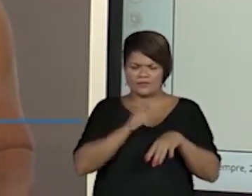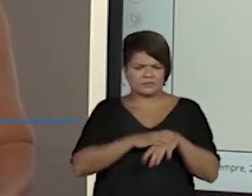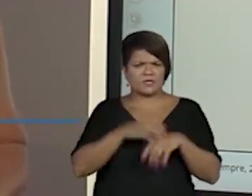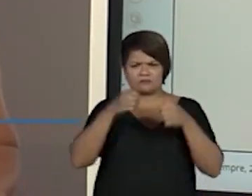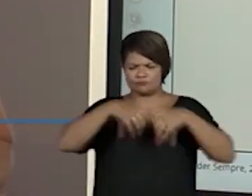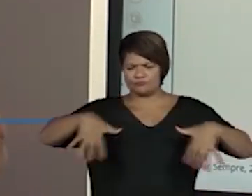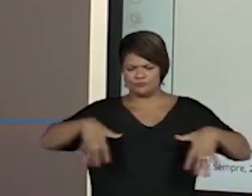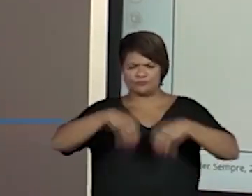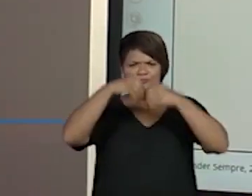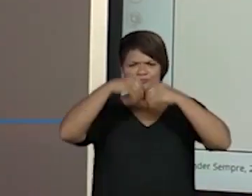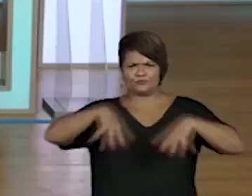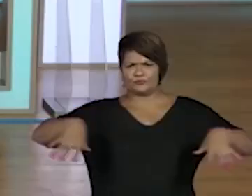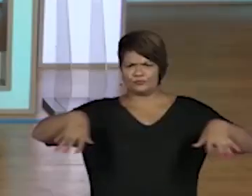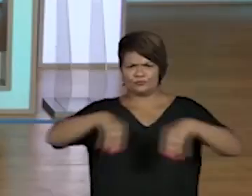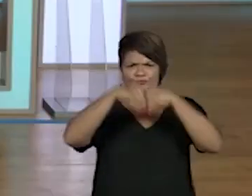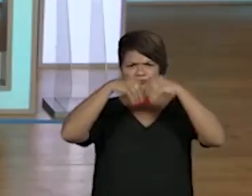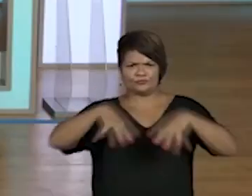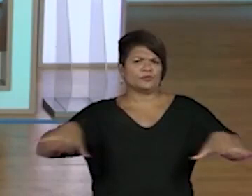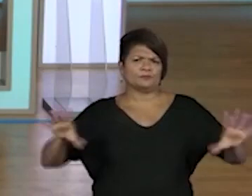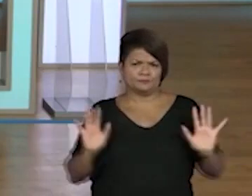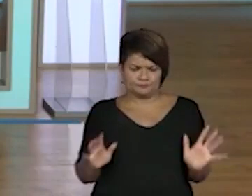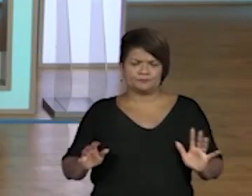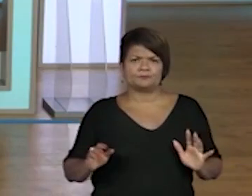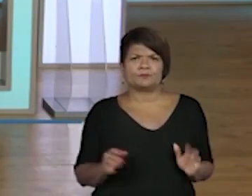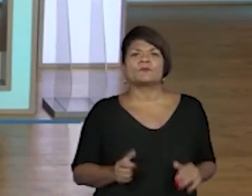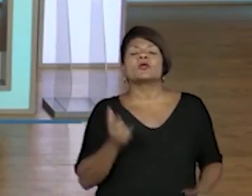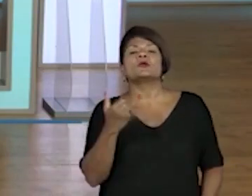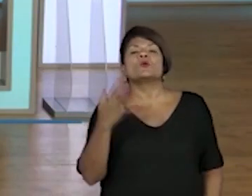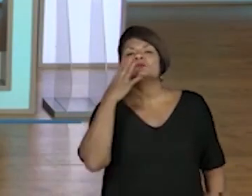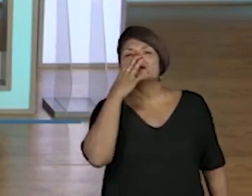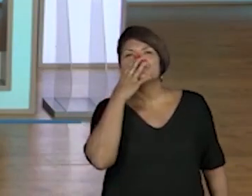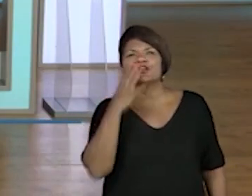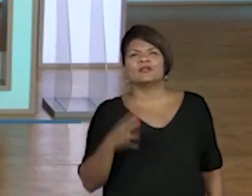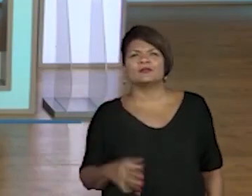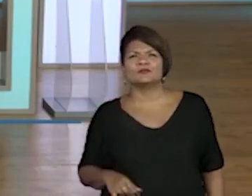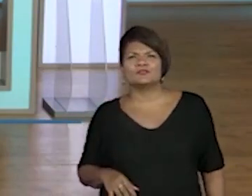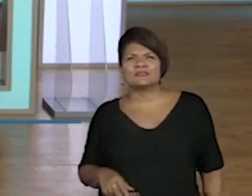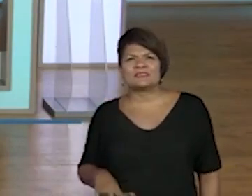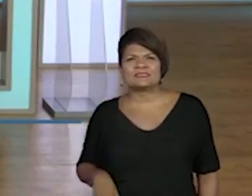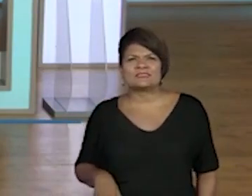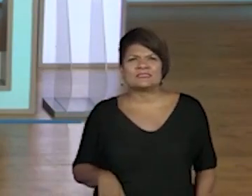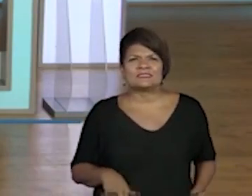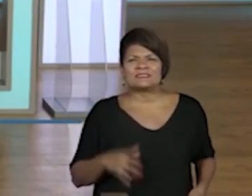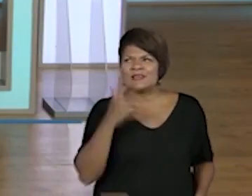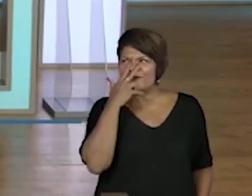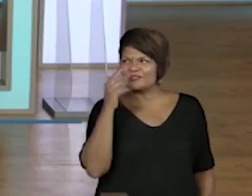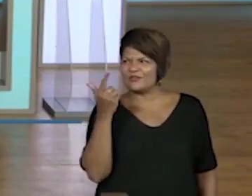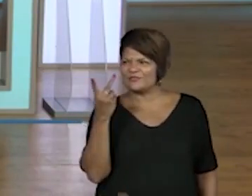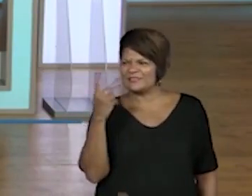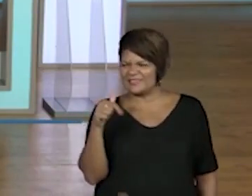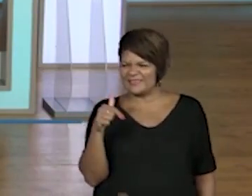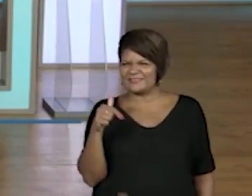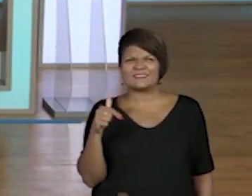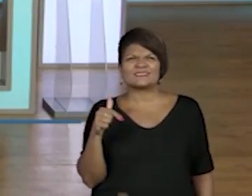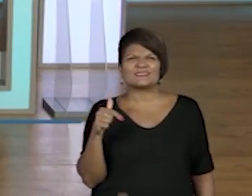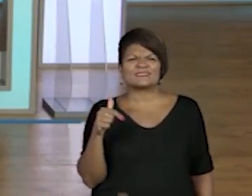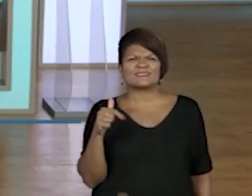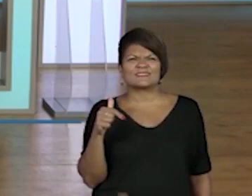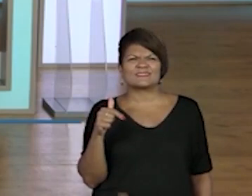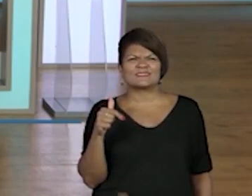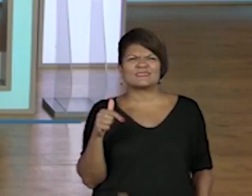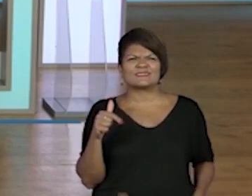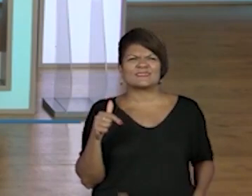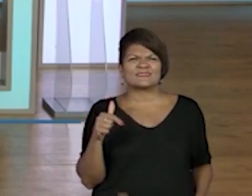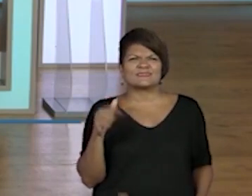decompondo, compondo, decompondo e compondo, sim, não é? E quantos cachorrinhos tinham? Eu acho quantos? Que era 27, mas eu não sei, né? Ah, a gente